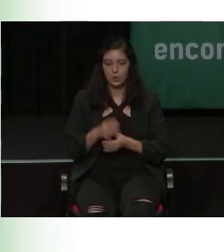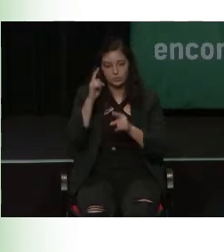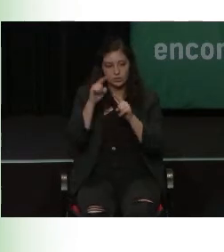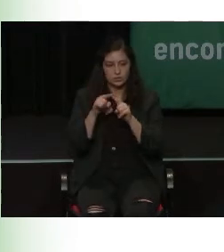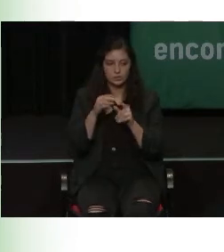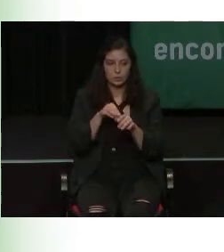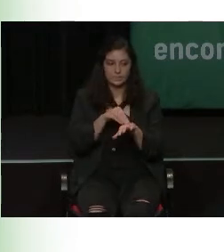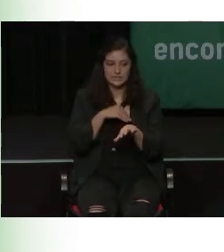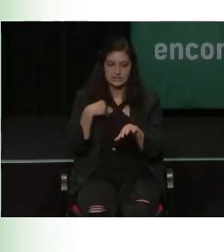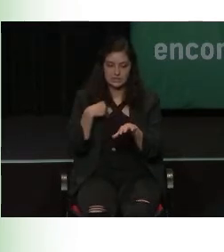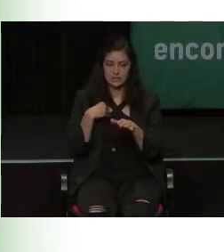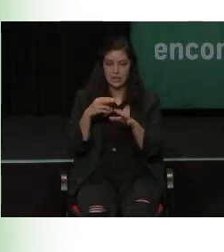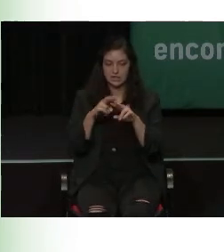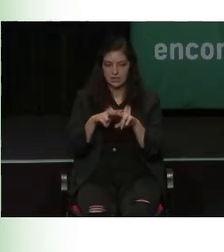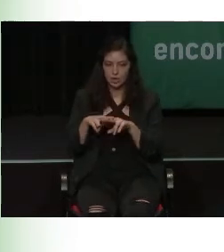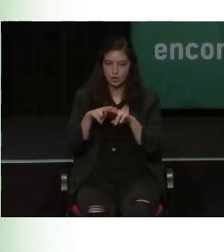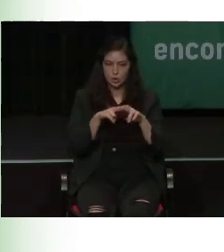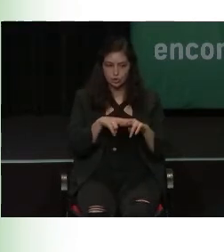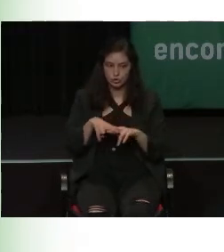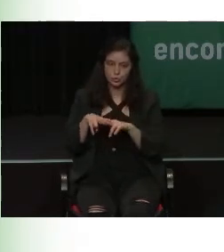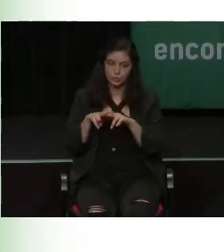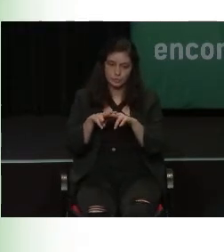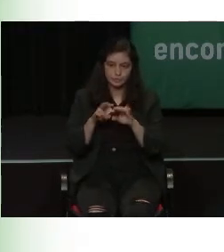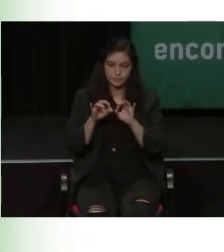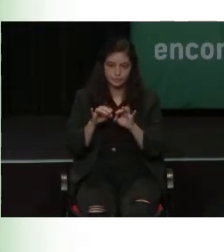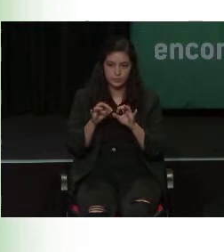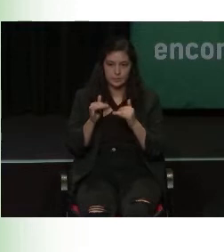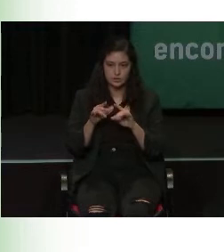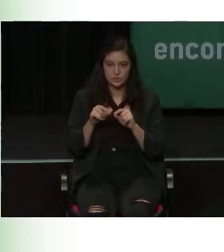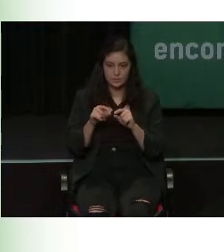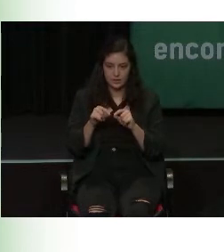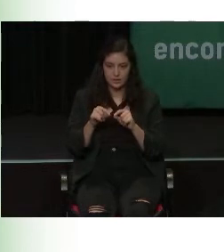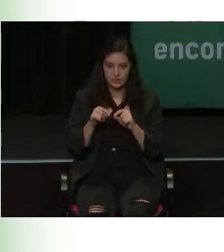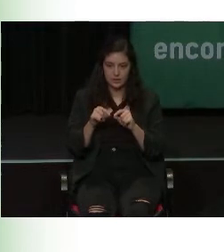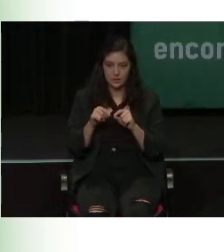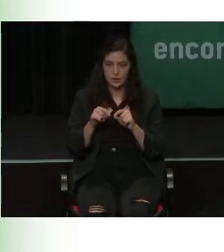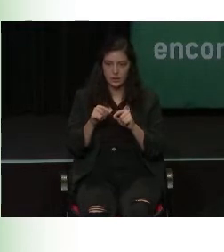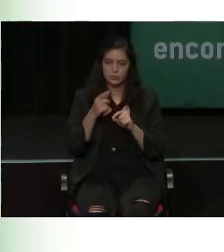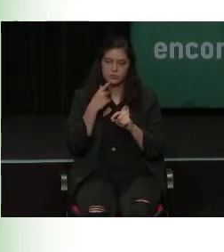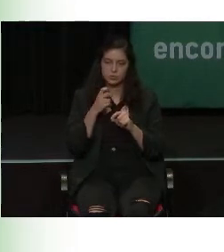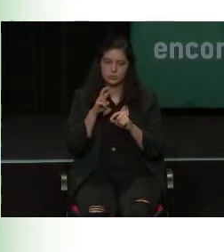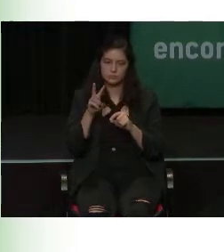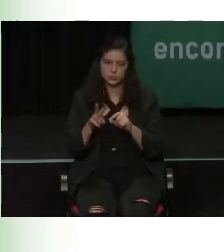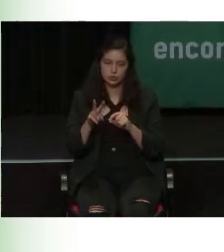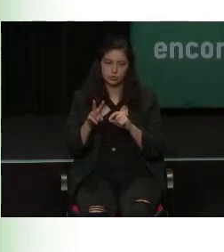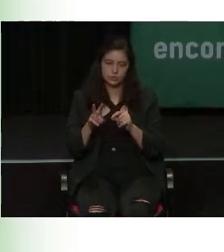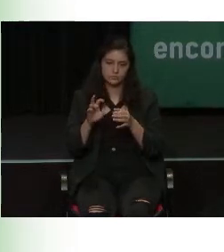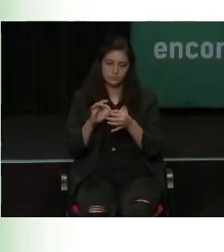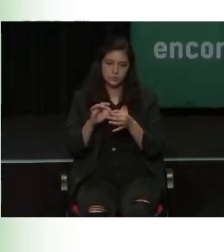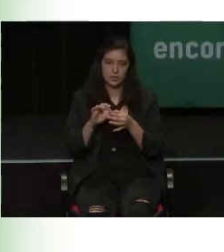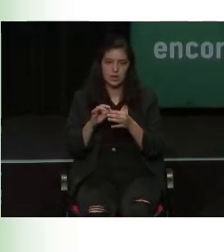medicina mais de diagnóstico, está bem? Mas também uma segunda pergunta, mais virada para uma medicina